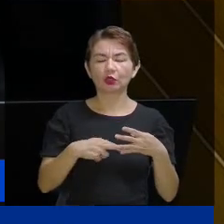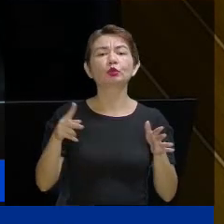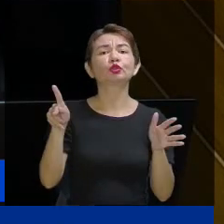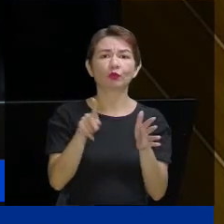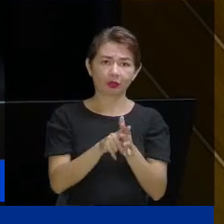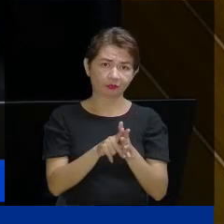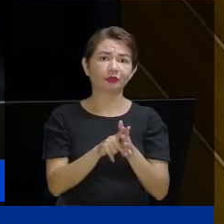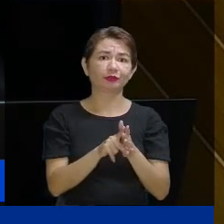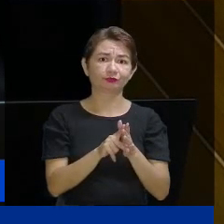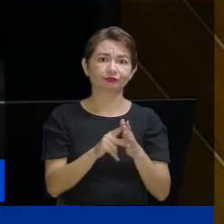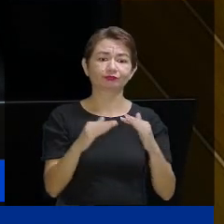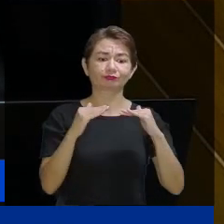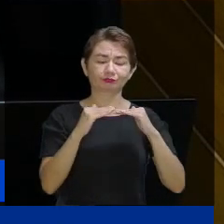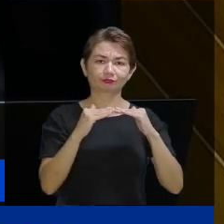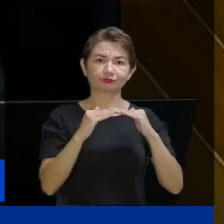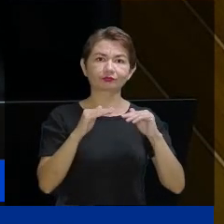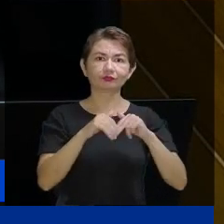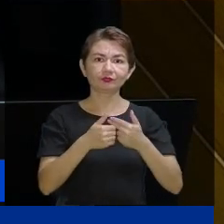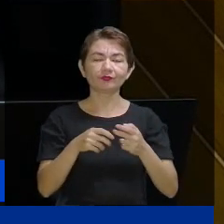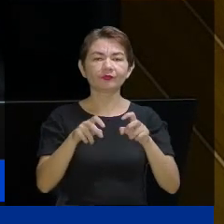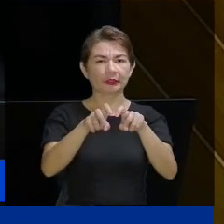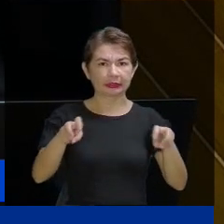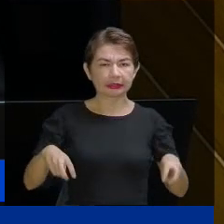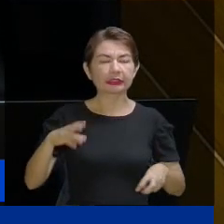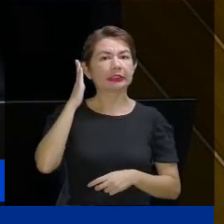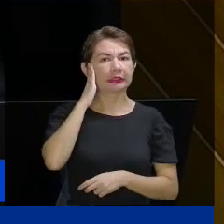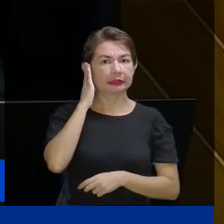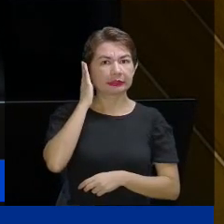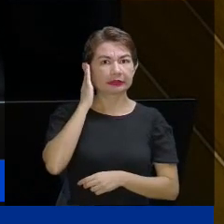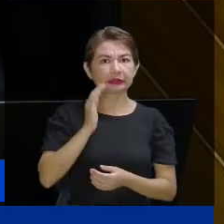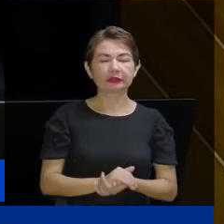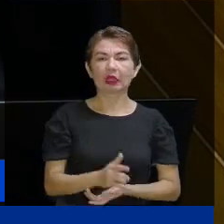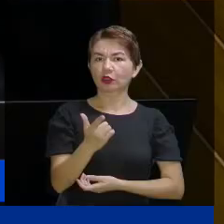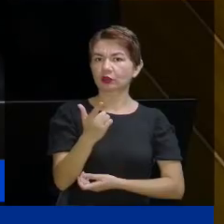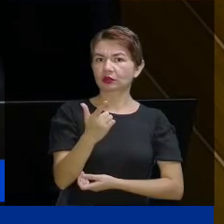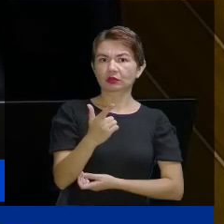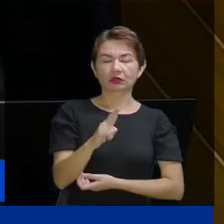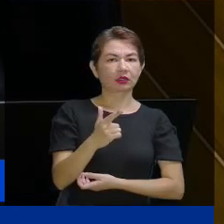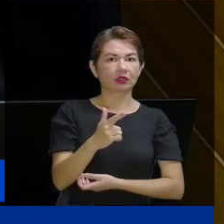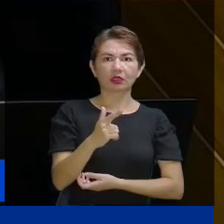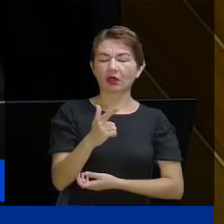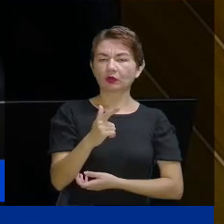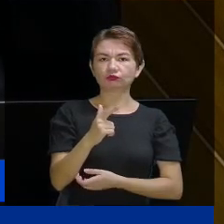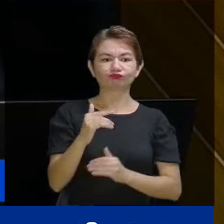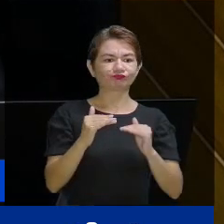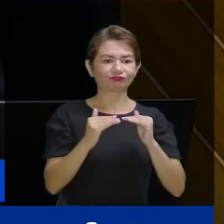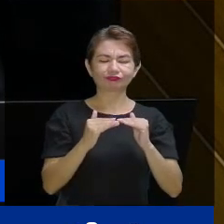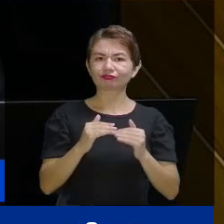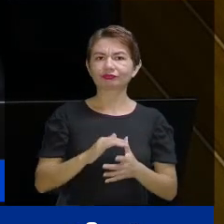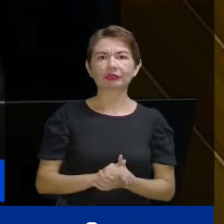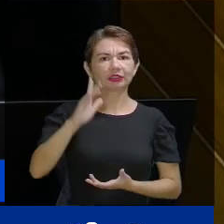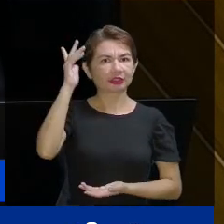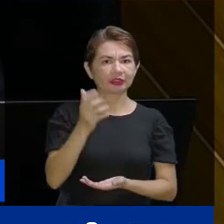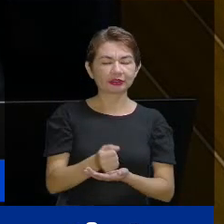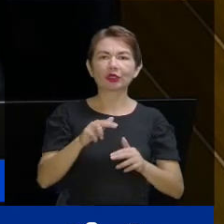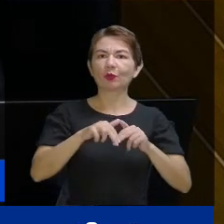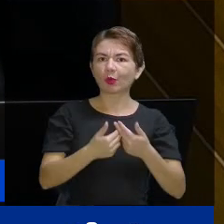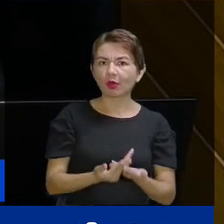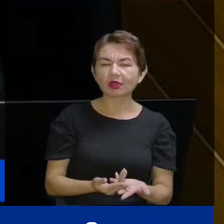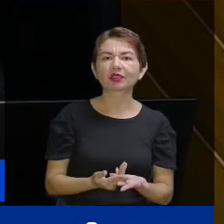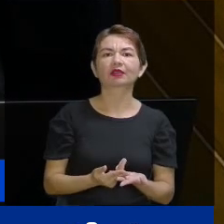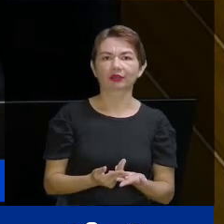apropriado. A Corte firmou o entendimento pela inexistência de teratologia na decisão atacada, por